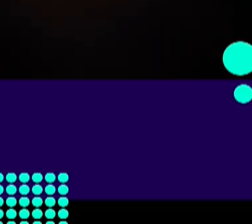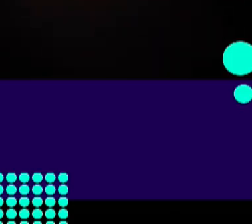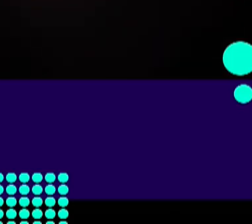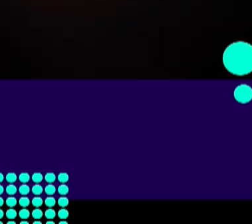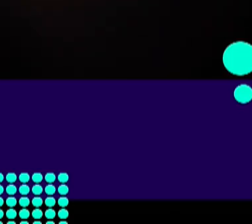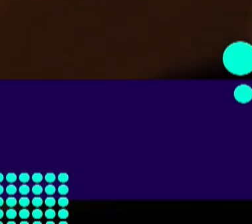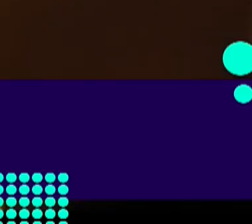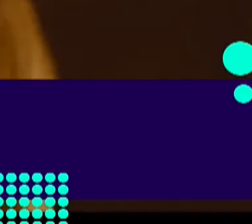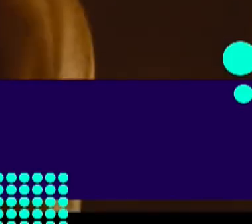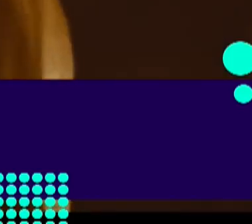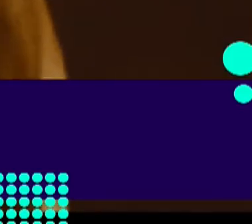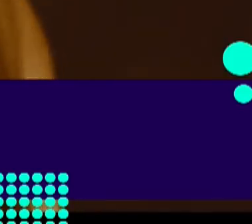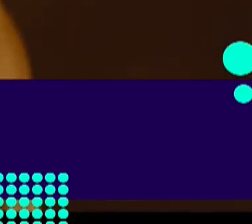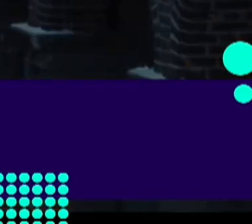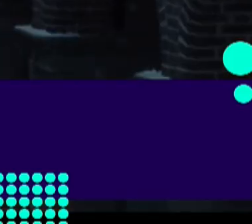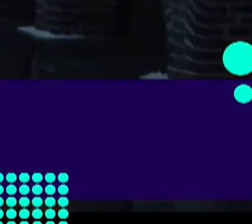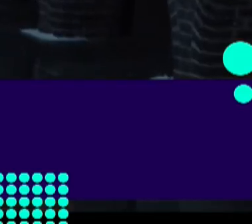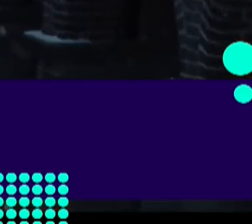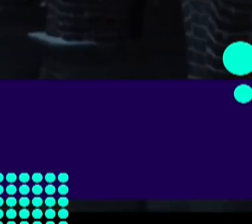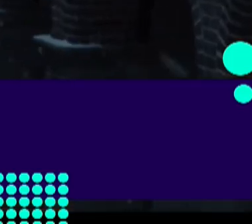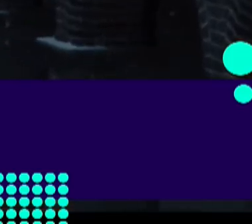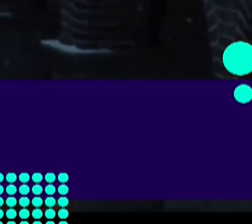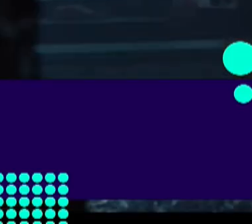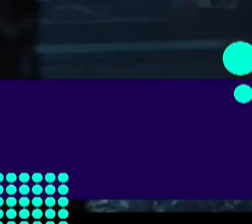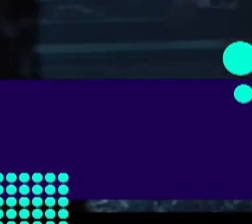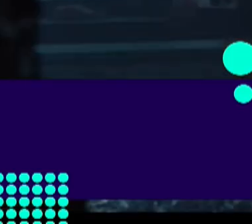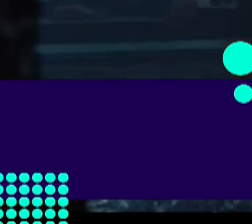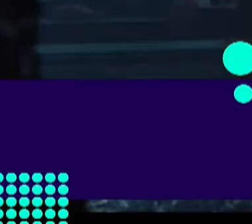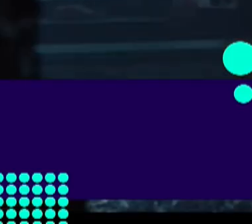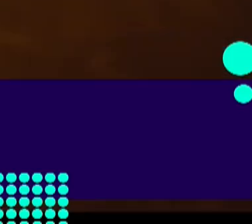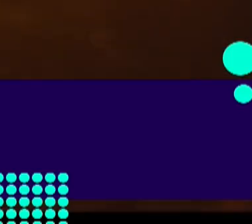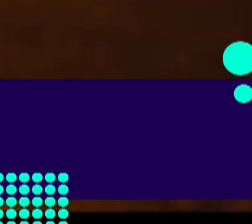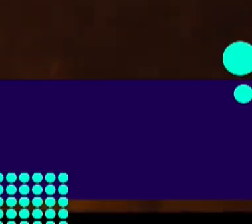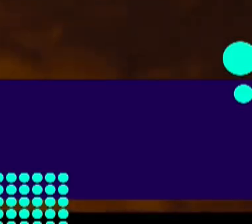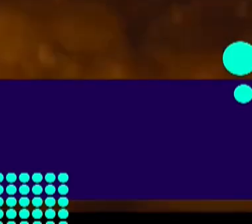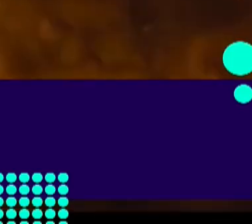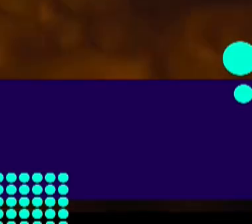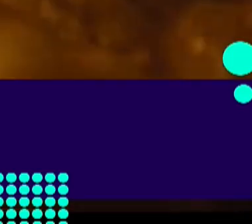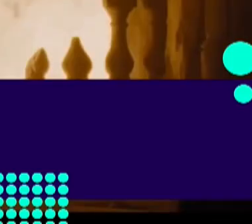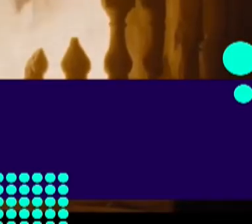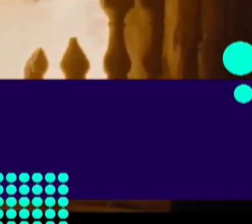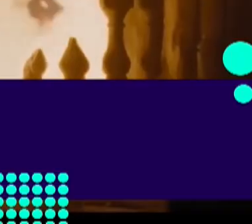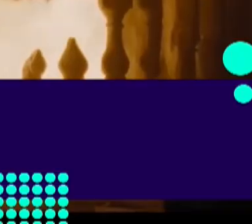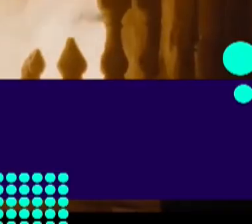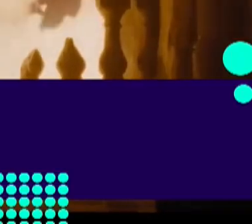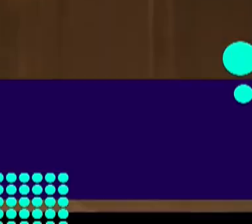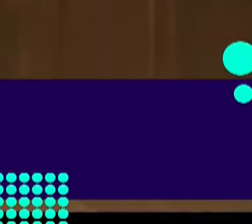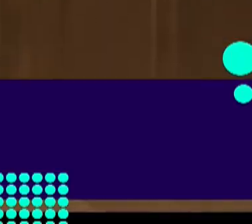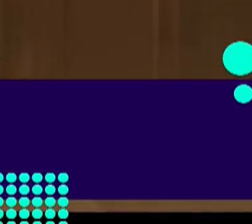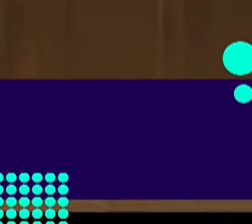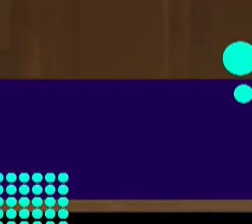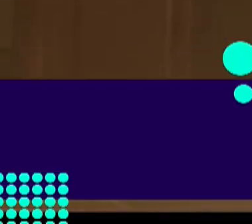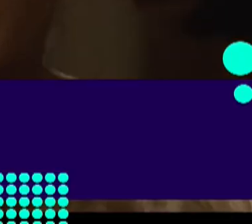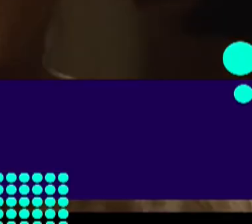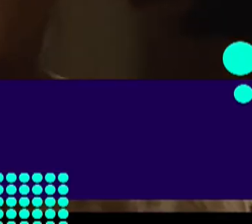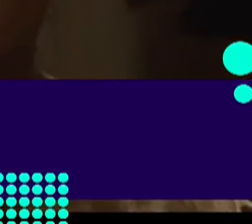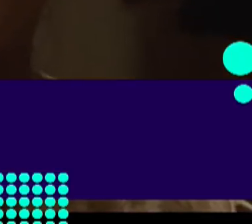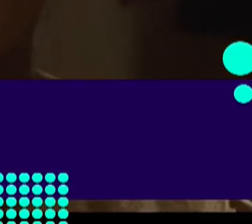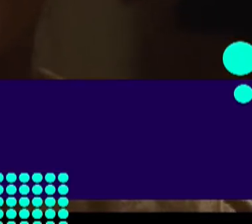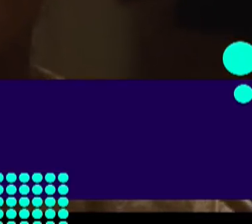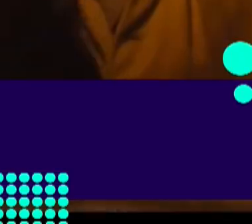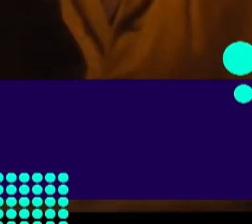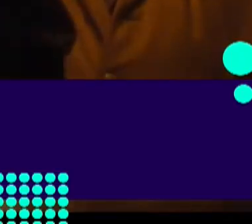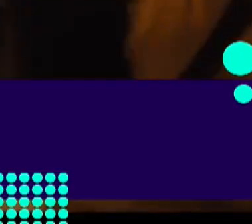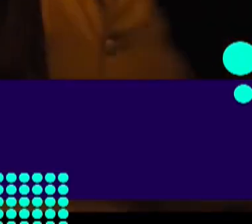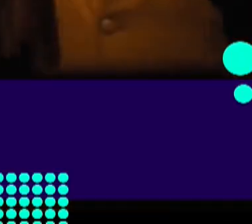do clássico longa-metragem expressionista mudo Nosferatu, de 1922, e também